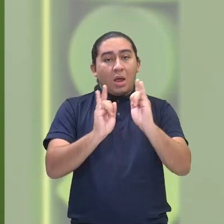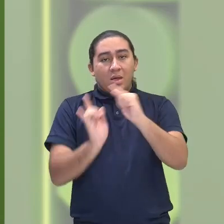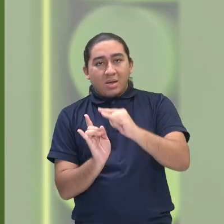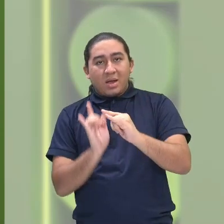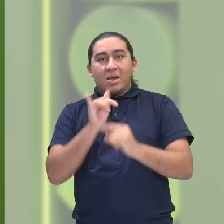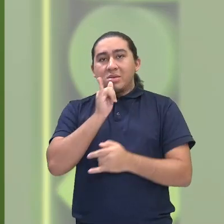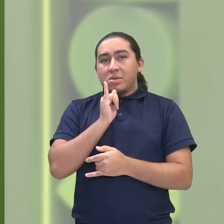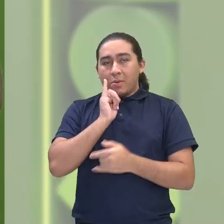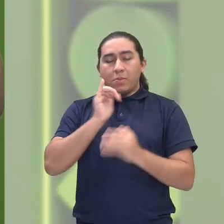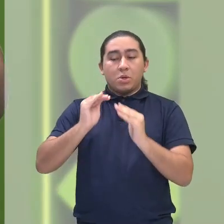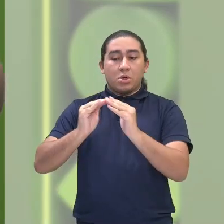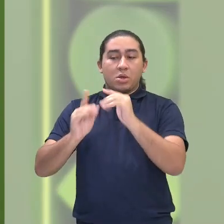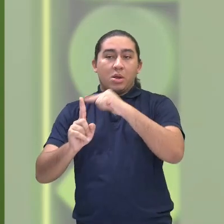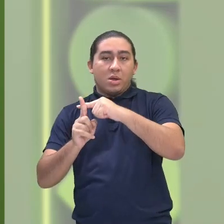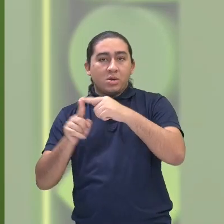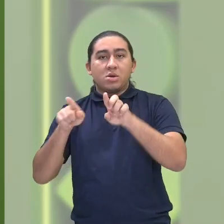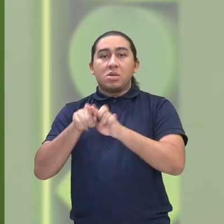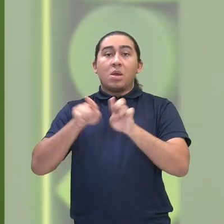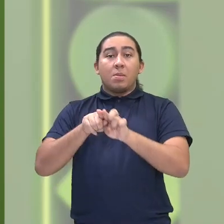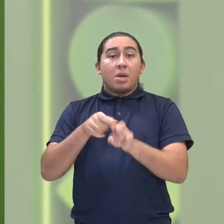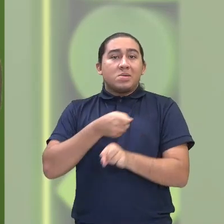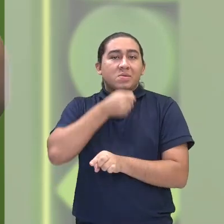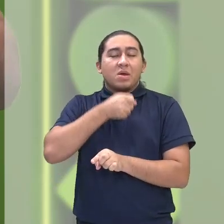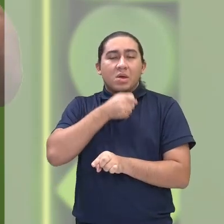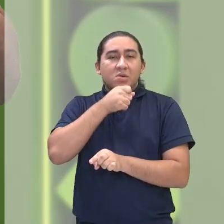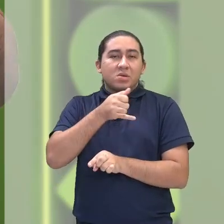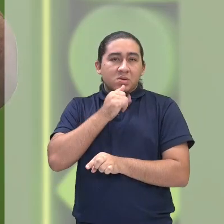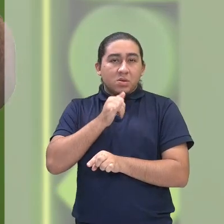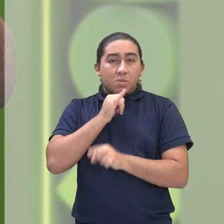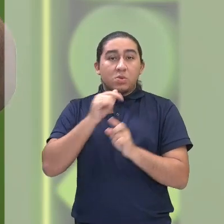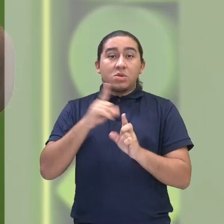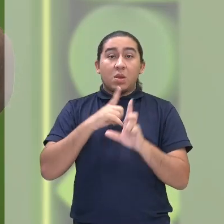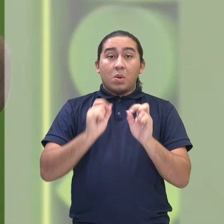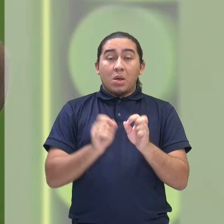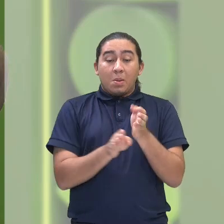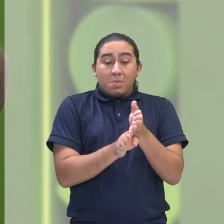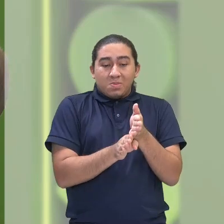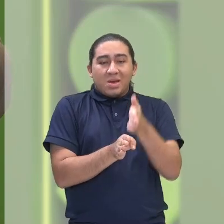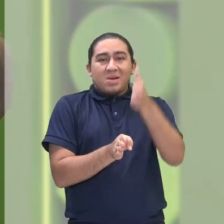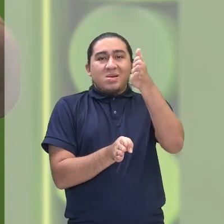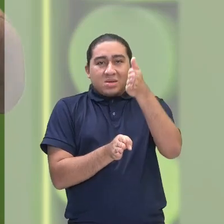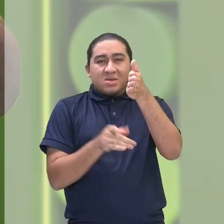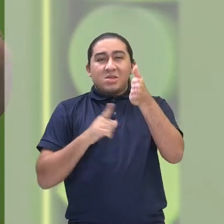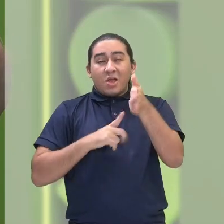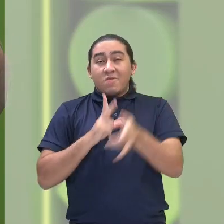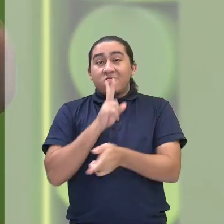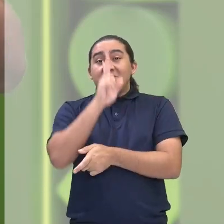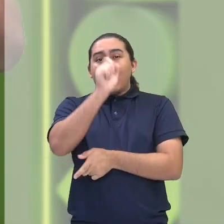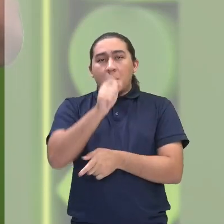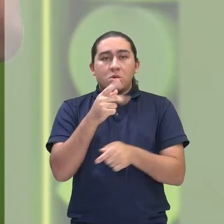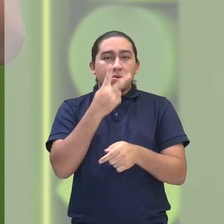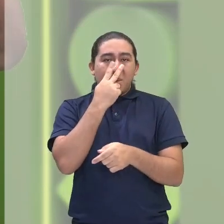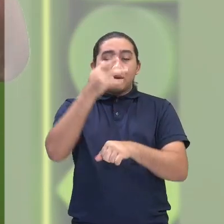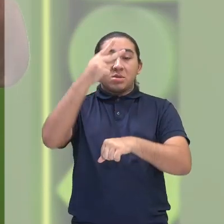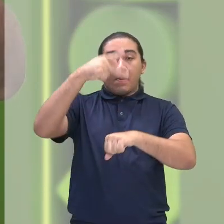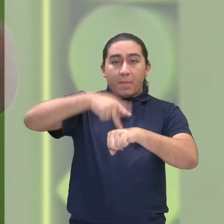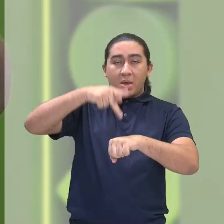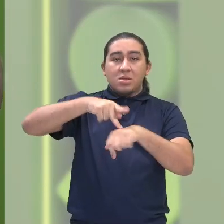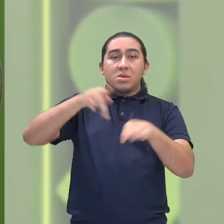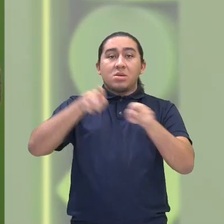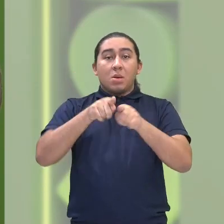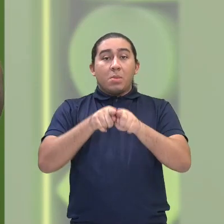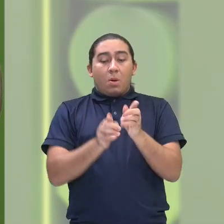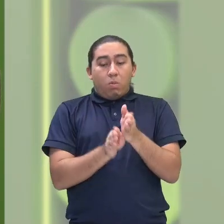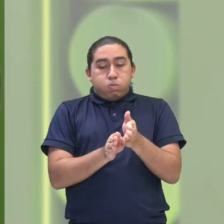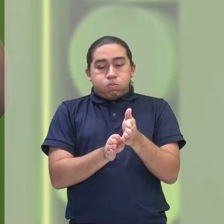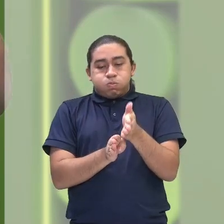As igrejas mais antigas, quando você observa, elas têm ali paredes bem grossas, né, como se fosse de pedra, e uma proteção ali